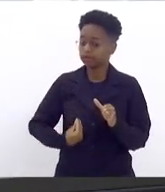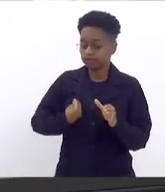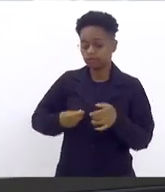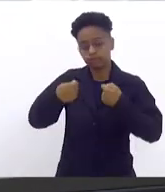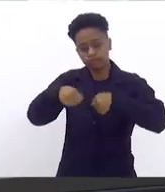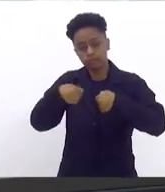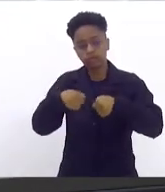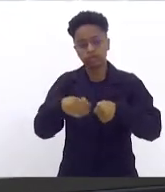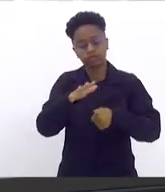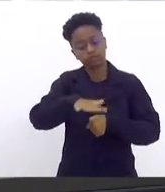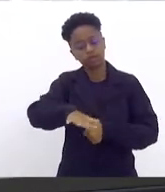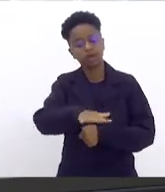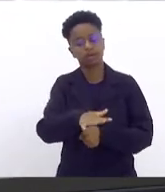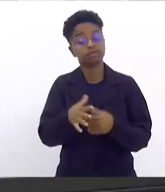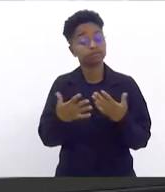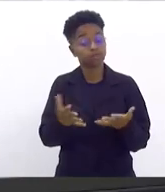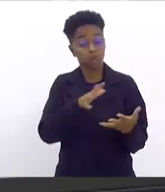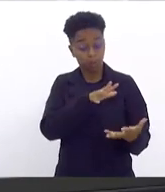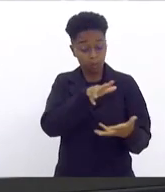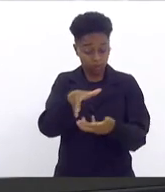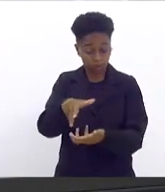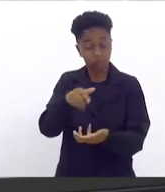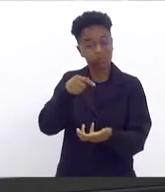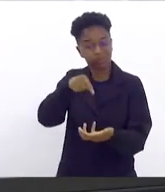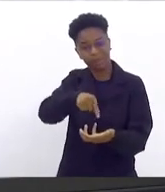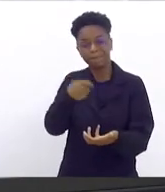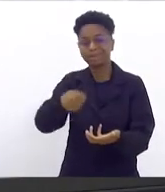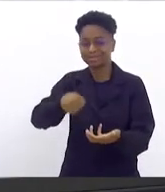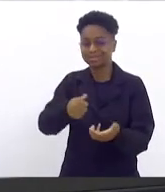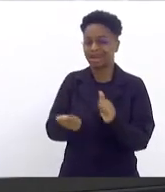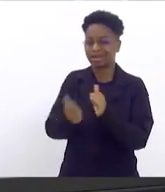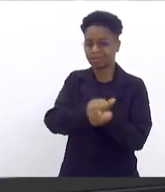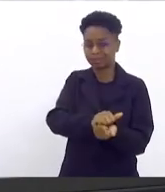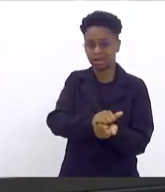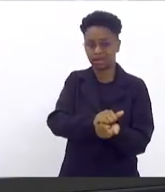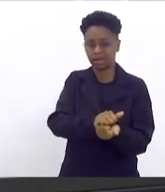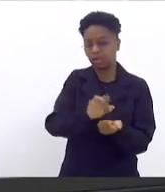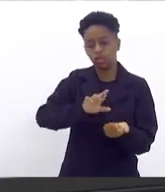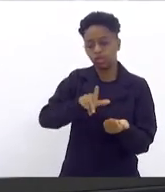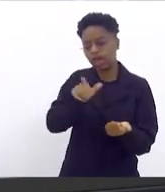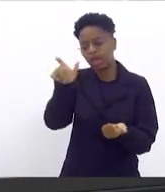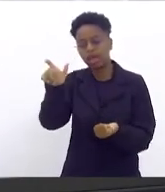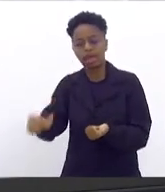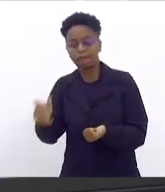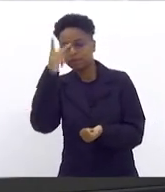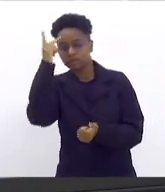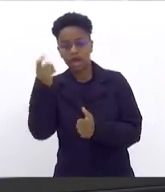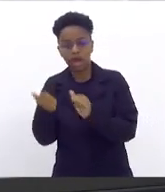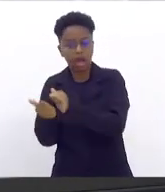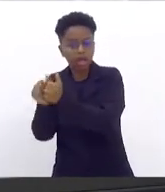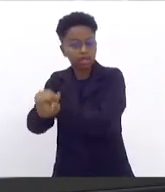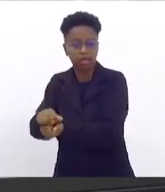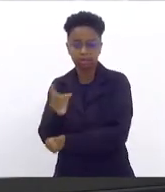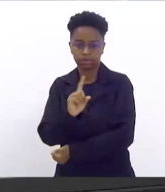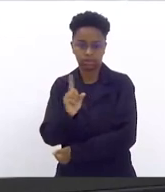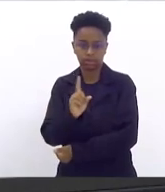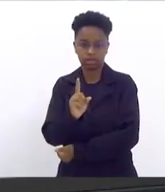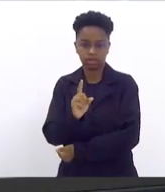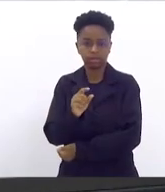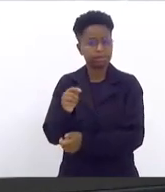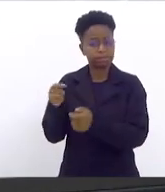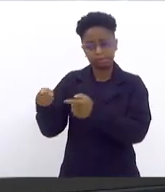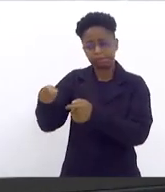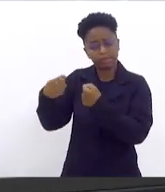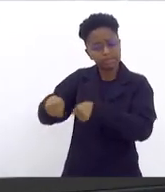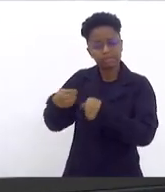esta realidade. E é o mundo que precisa se adequar aos autistas, que precisam viver com plenitude,